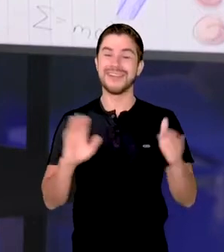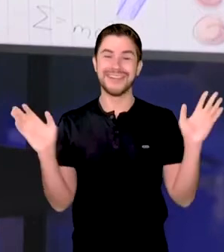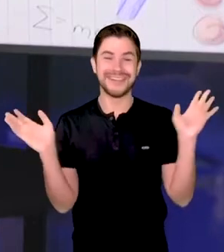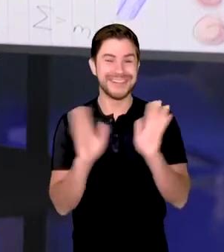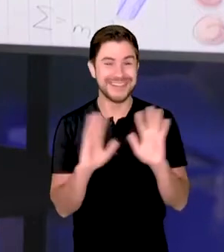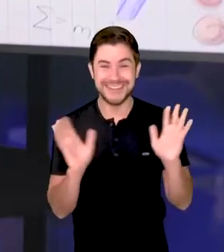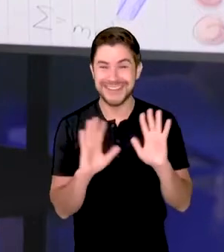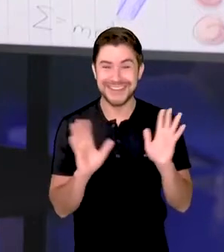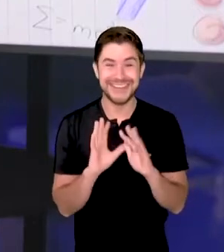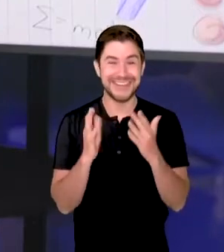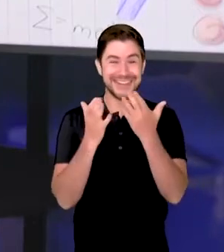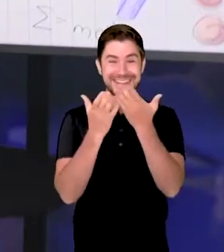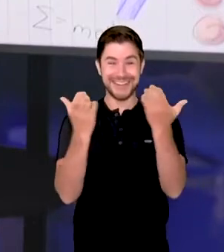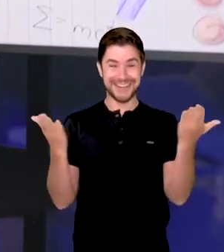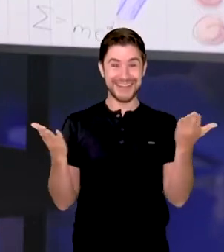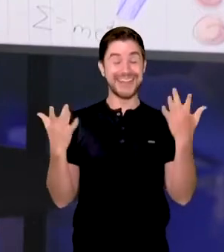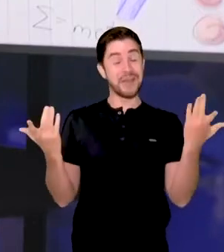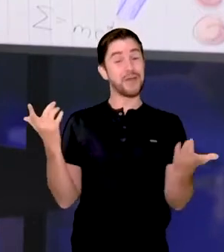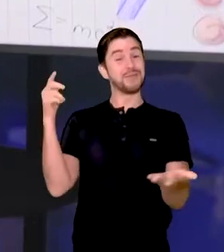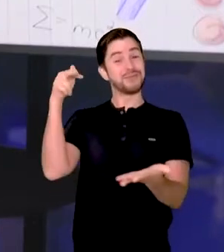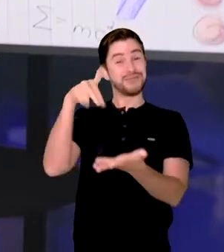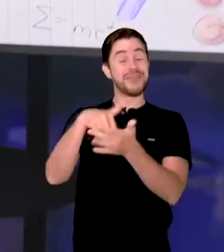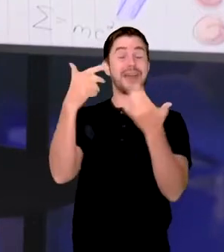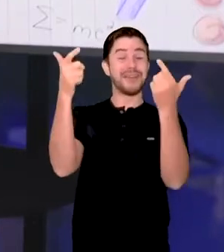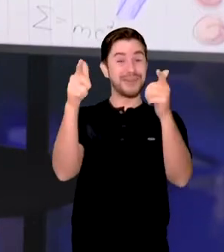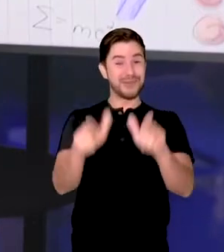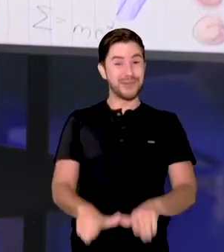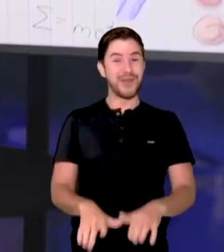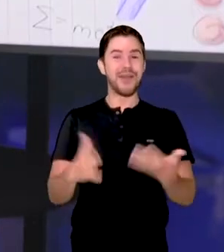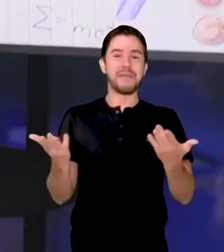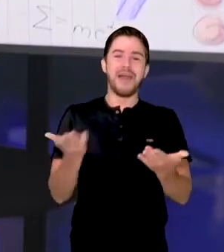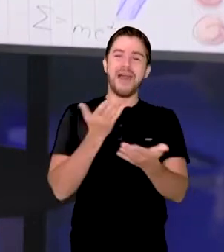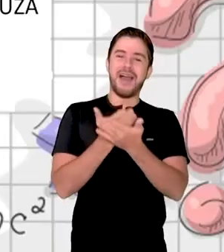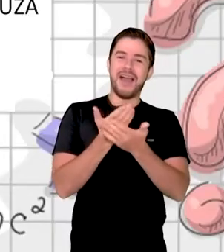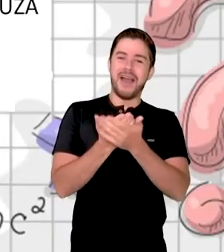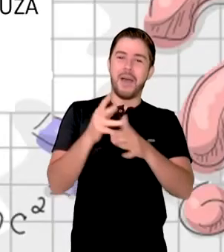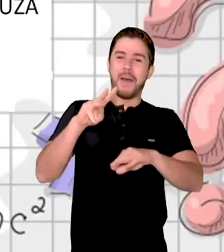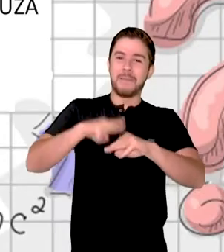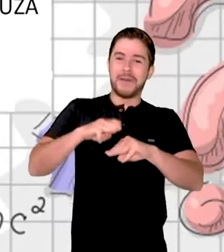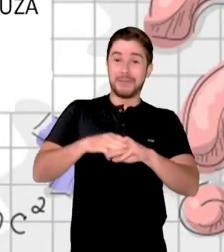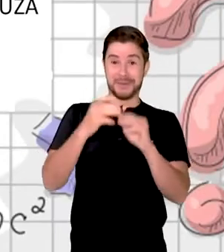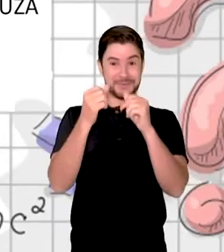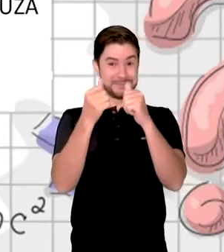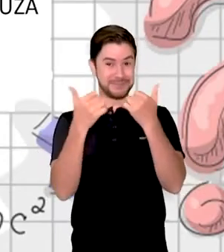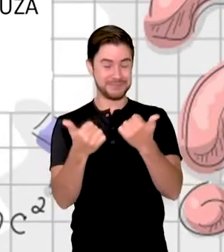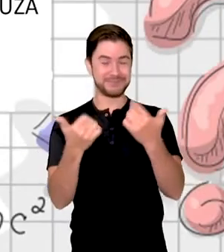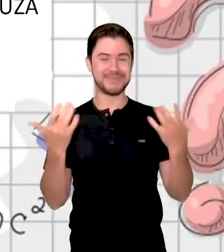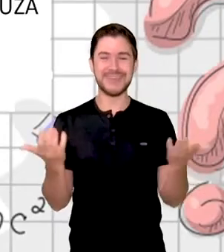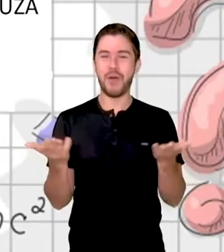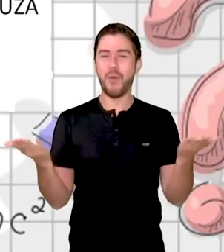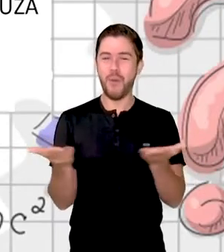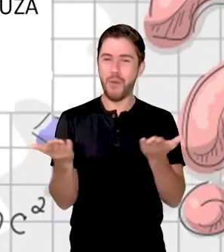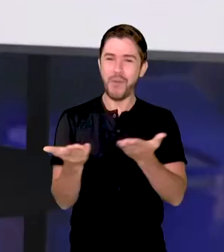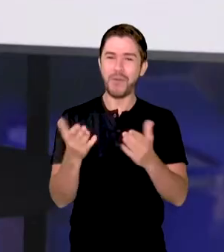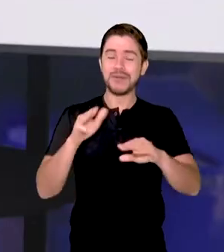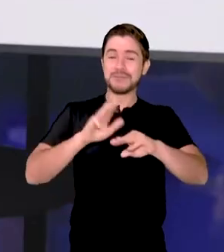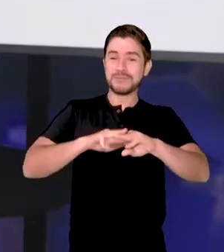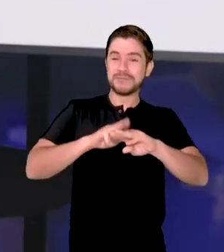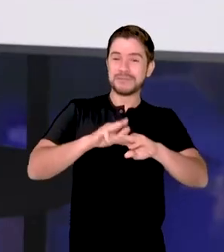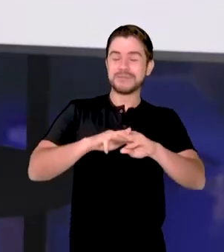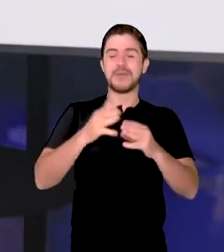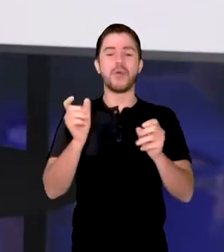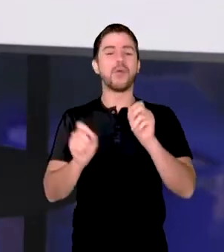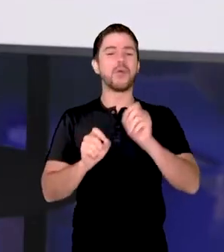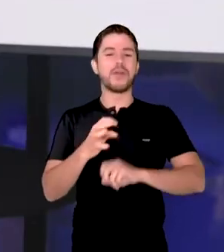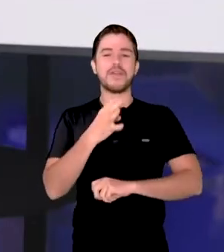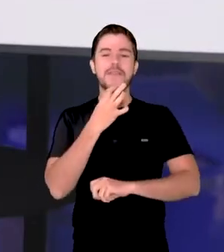e os cabos alunos Caixão o relógio novamente para mais uma aula de matemática belezinha nessa aula de matemática de